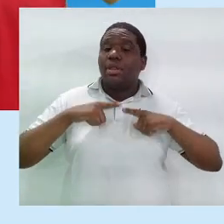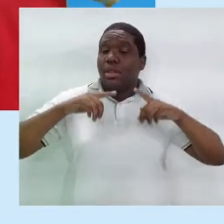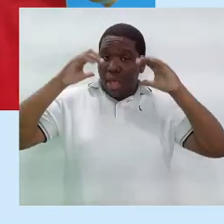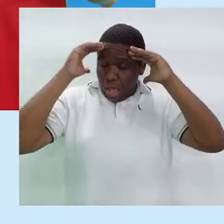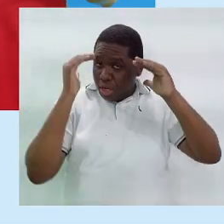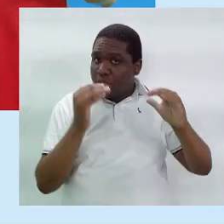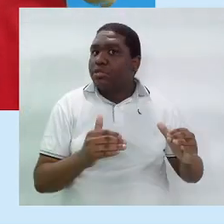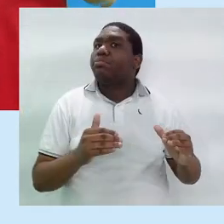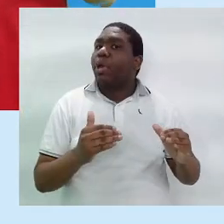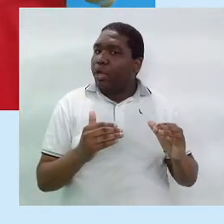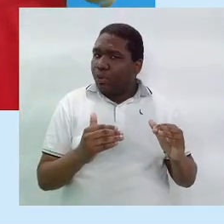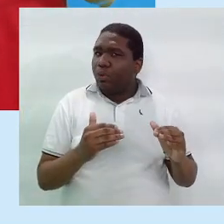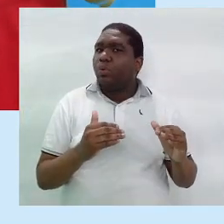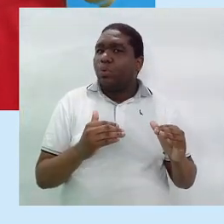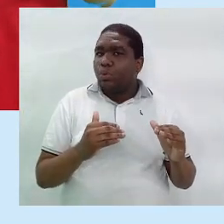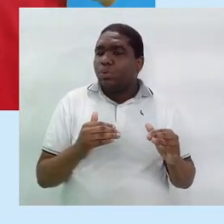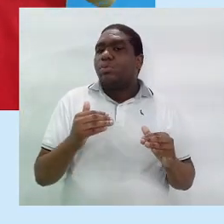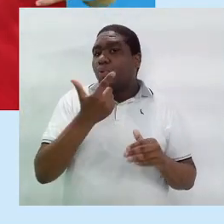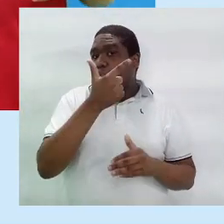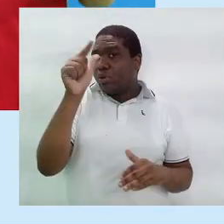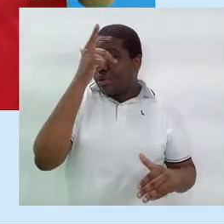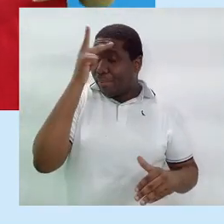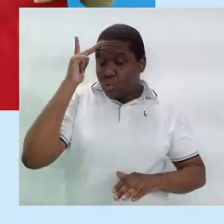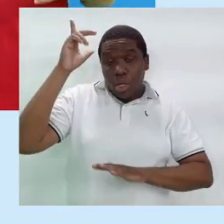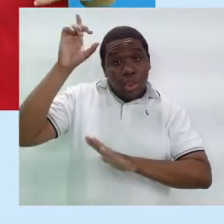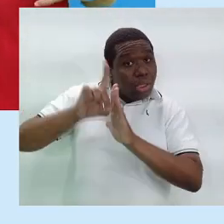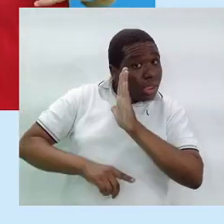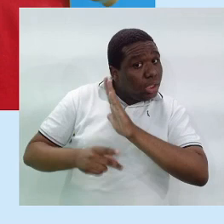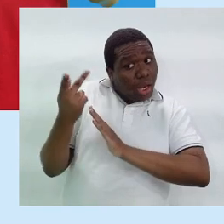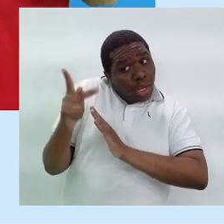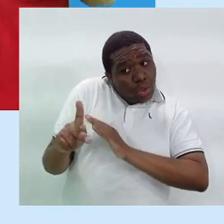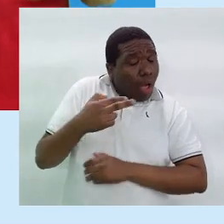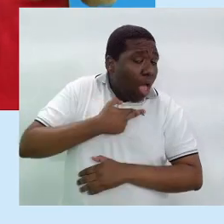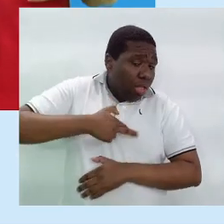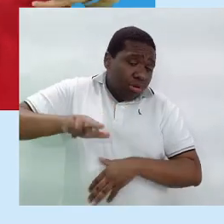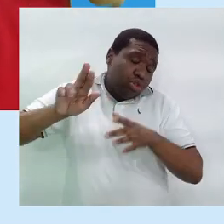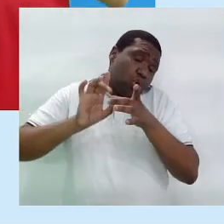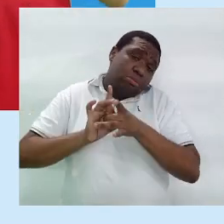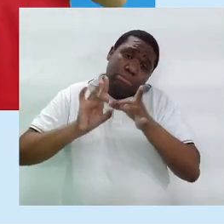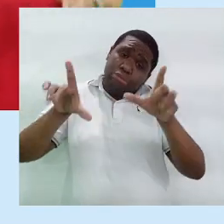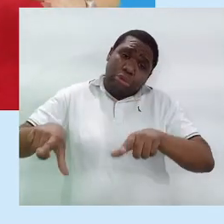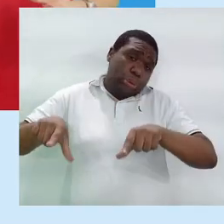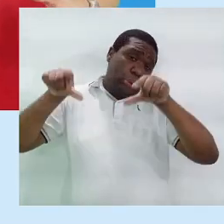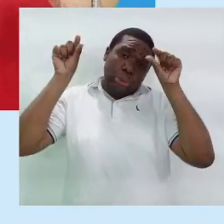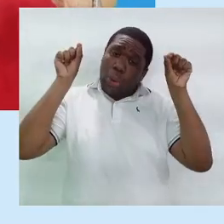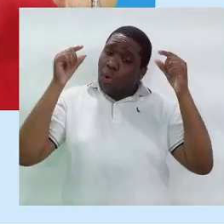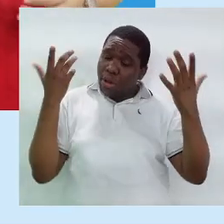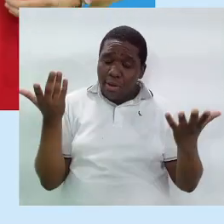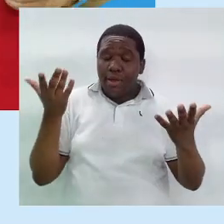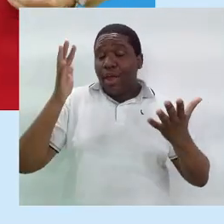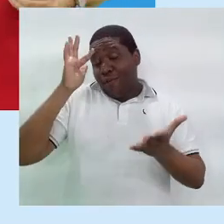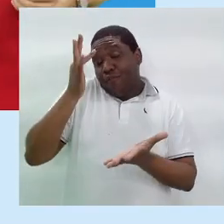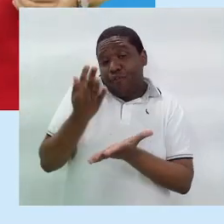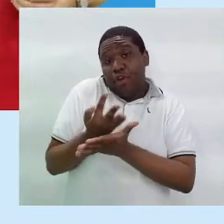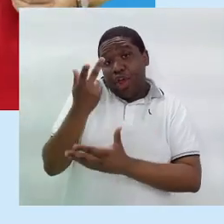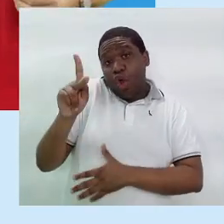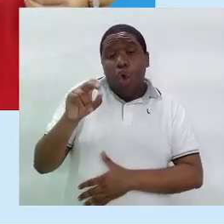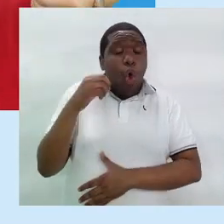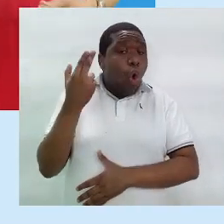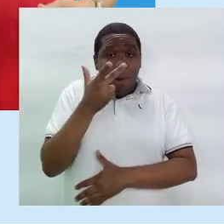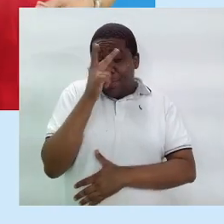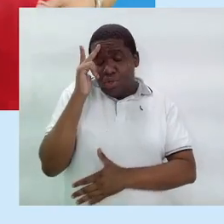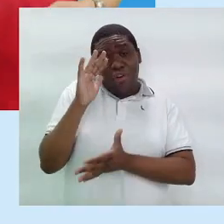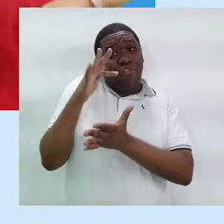a dignidade do outro, o direito que o outro tem de que professar sua fé ou então